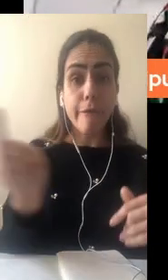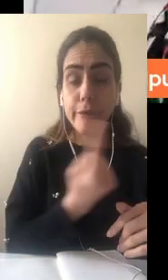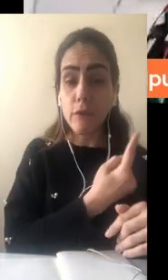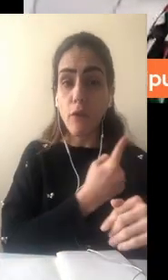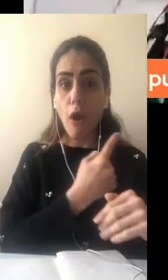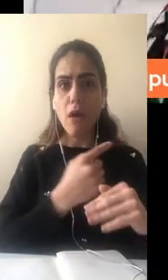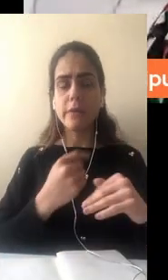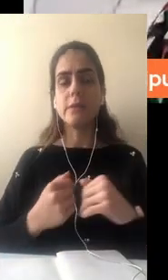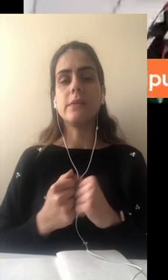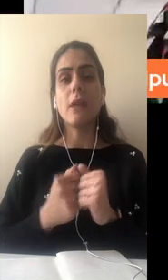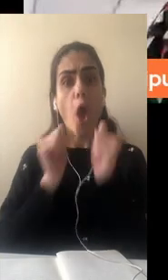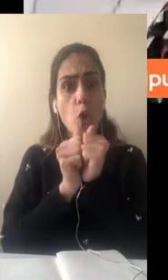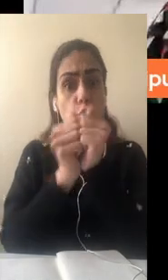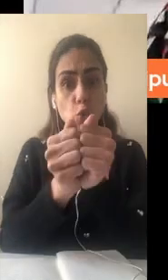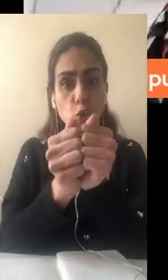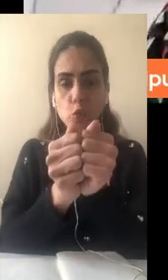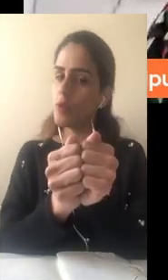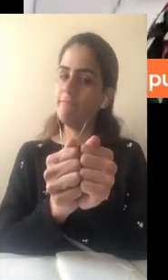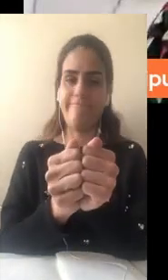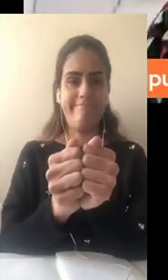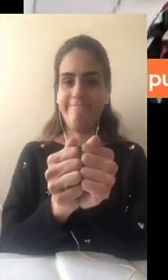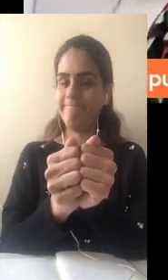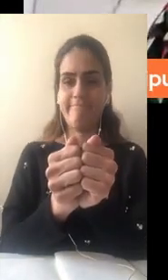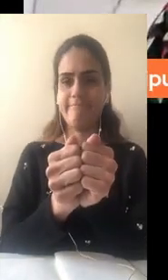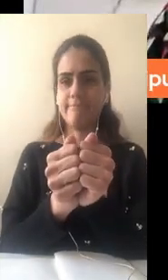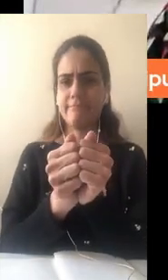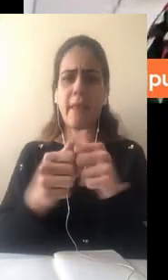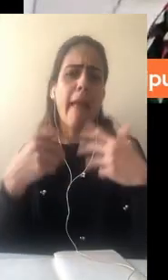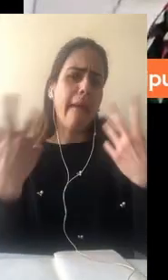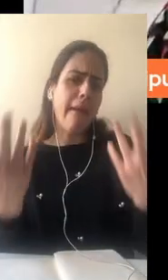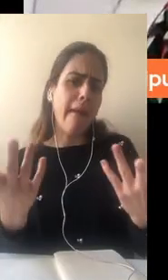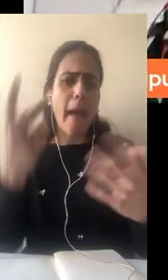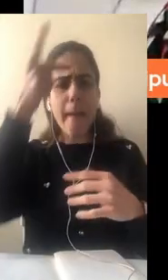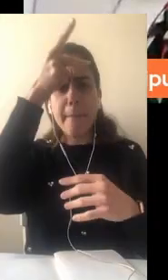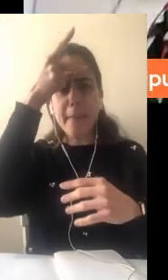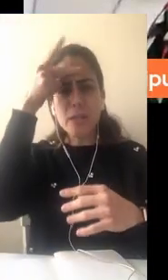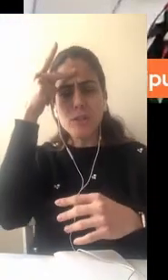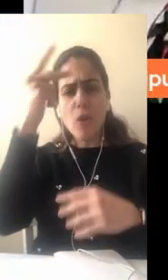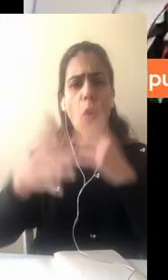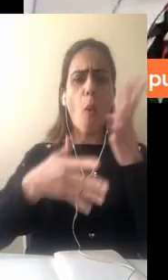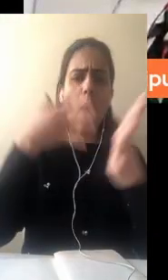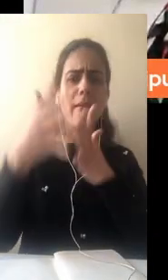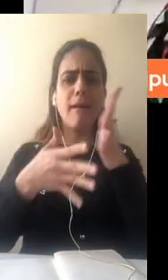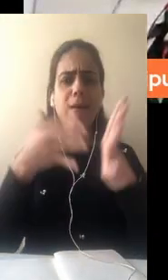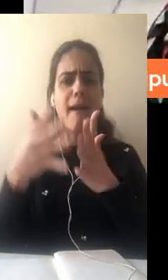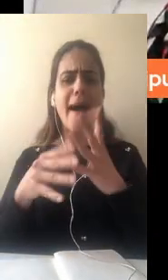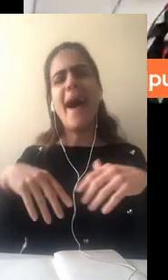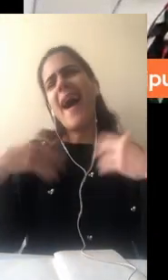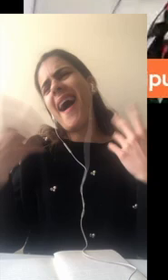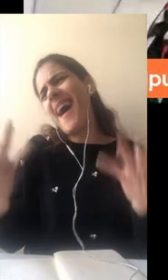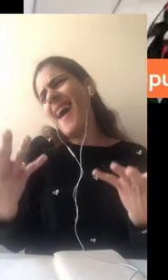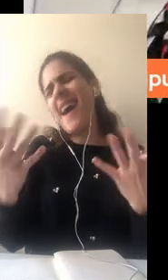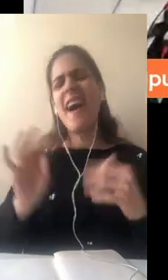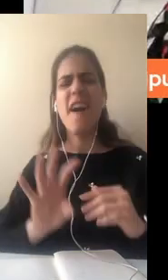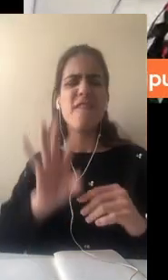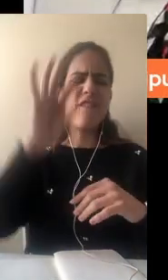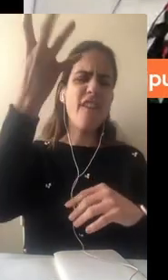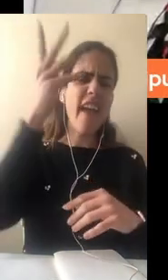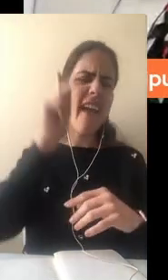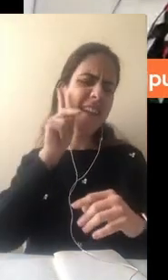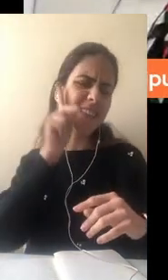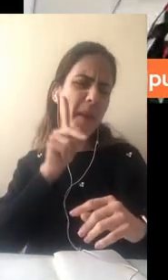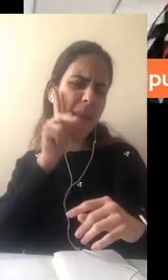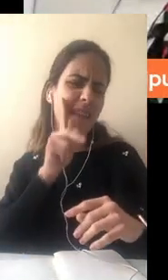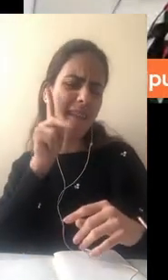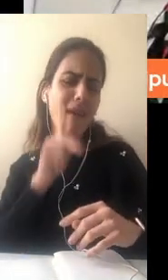devemos aderir a isso. Daí a outra pessoa pode usar como argumento, mas é uma festa americana, né, que é